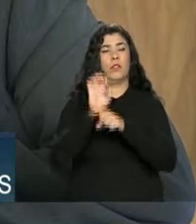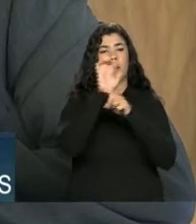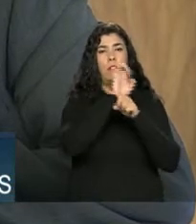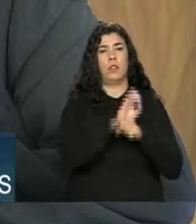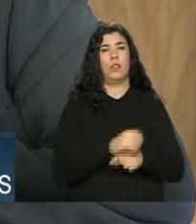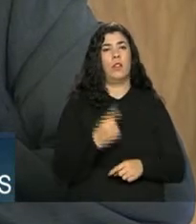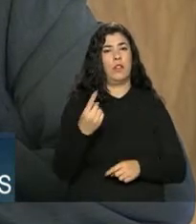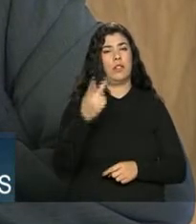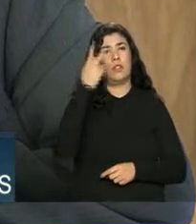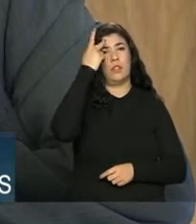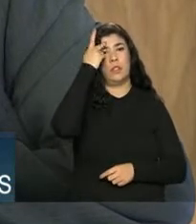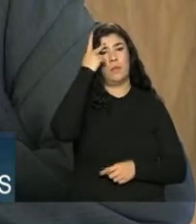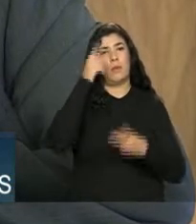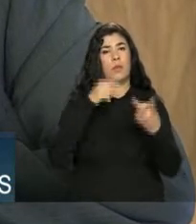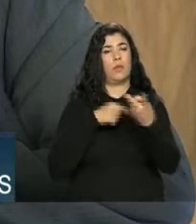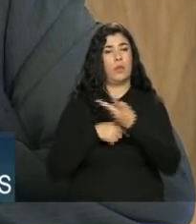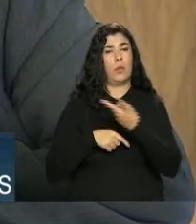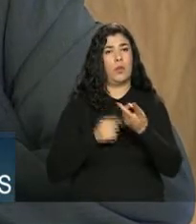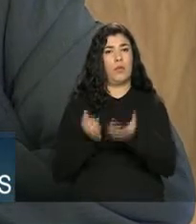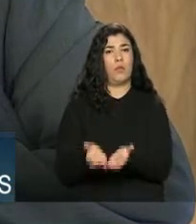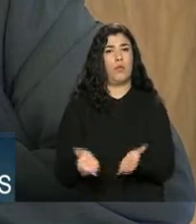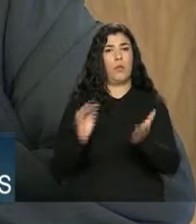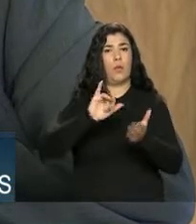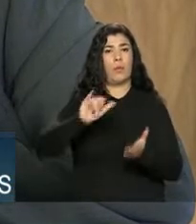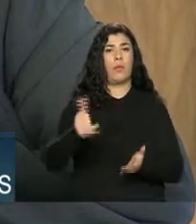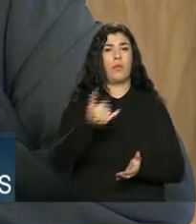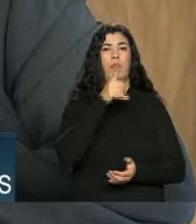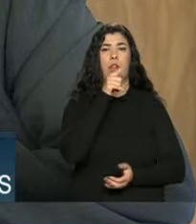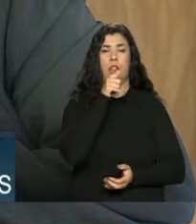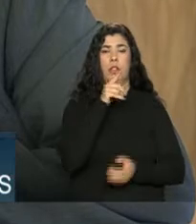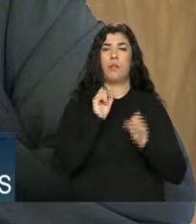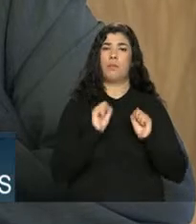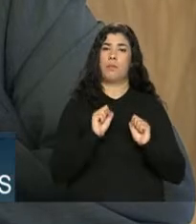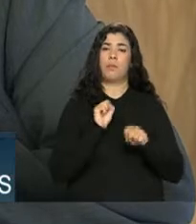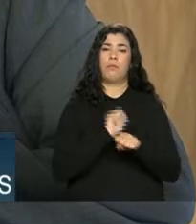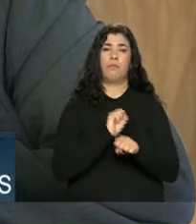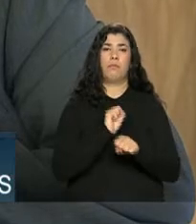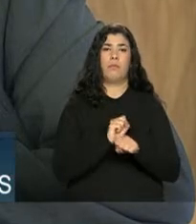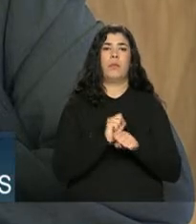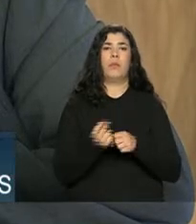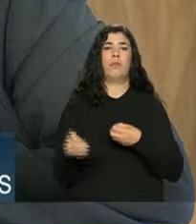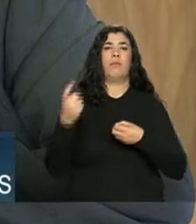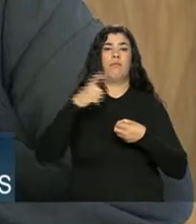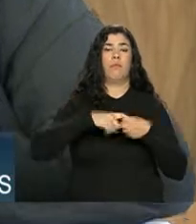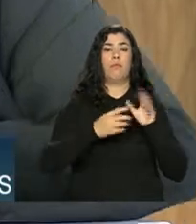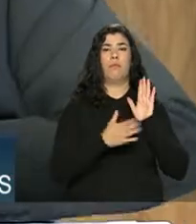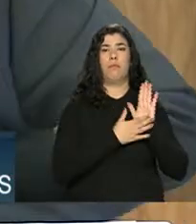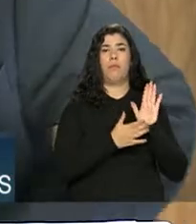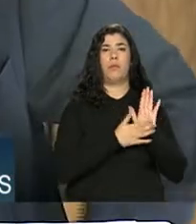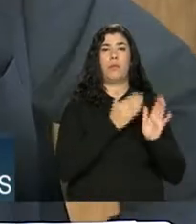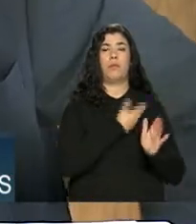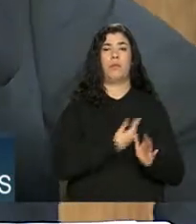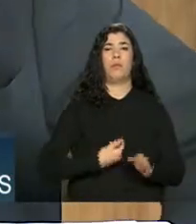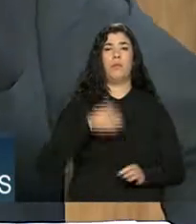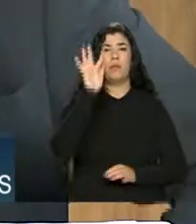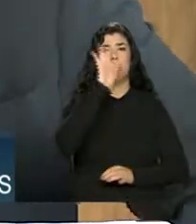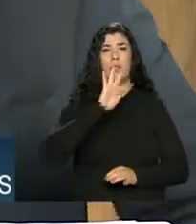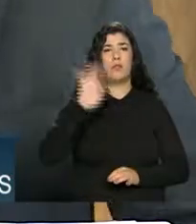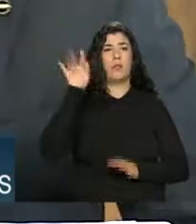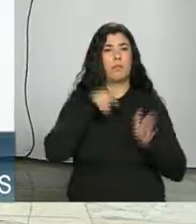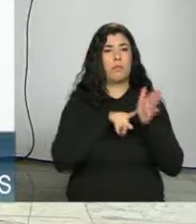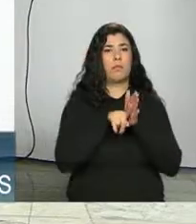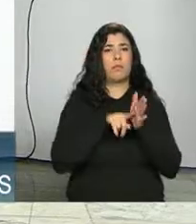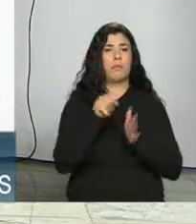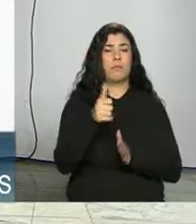São Paulo as duas situações geos que eu tinha pedido nas aguardando que eles apresentem os projetos para o governo federal poder fazer